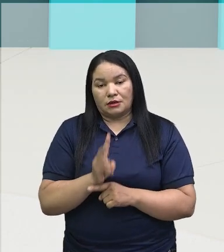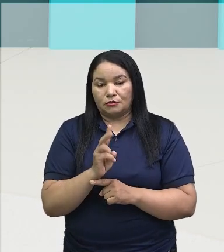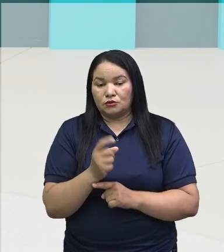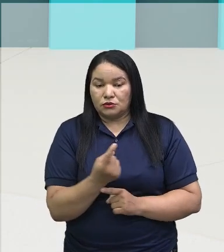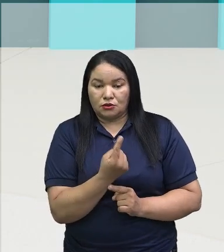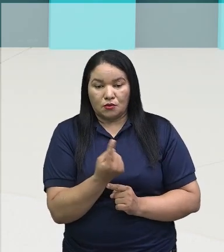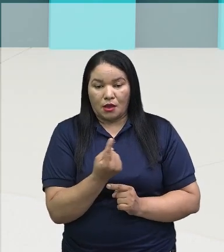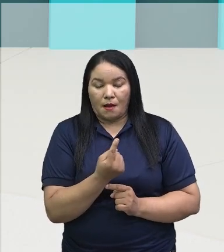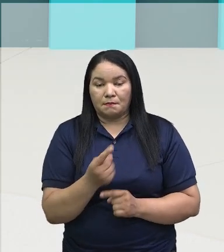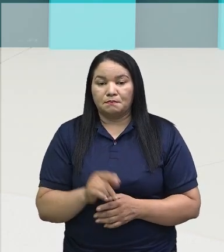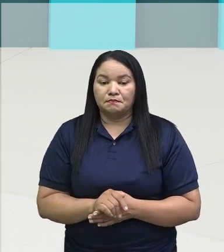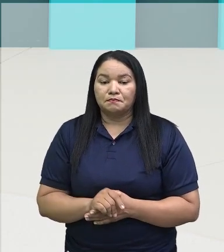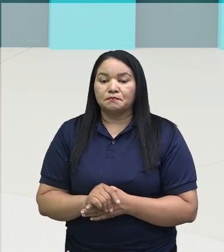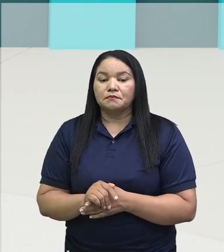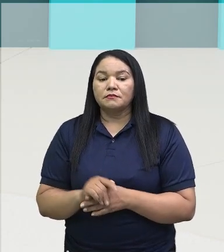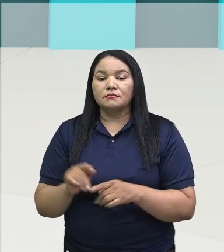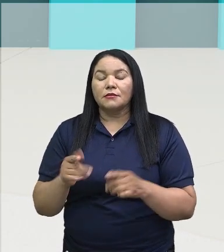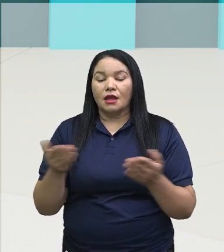Vamos ver agora